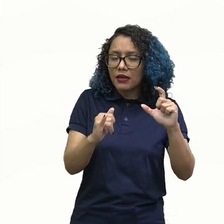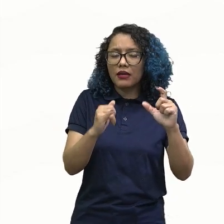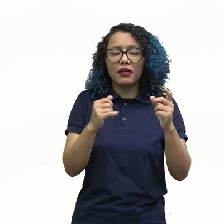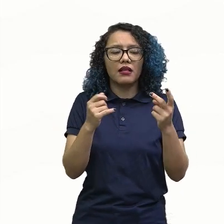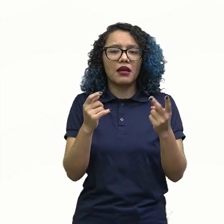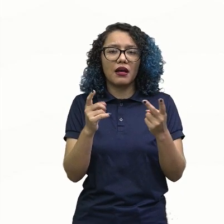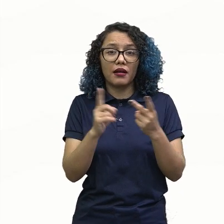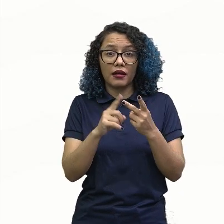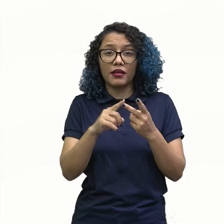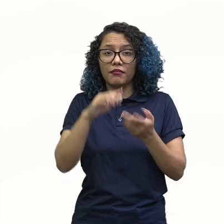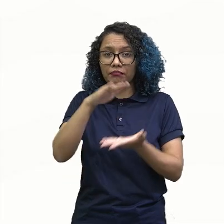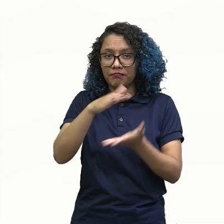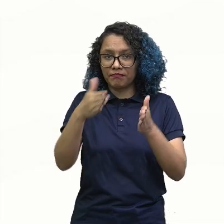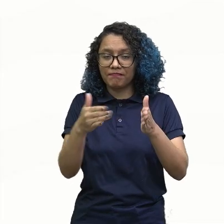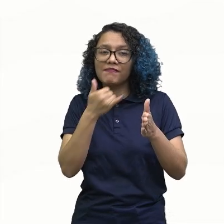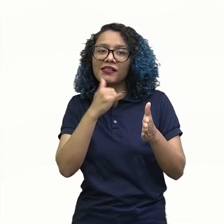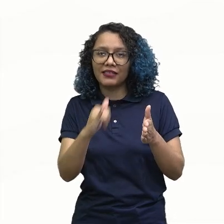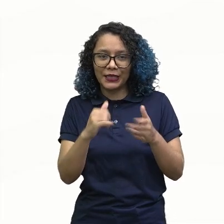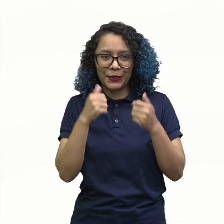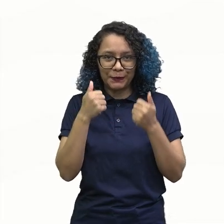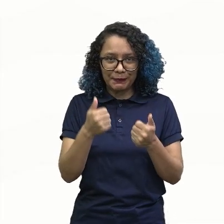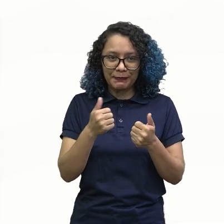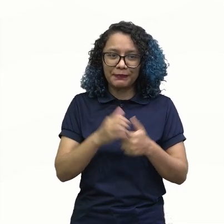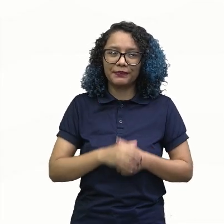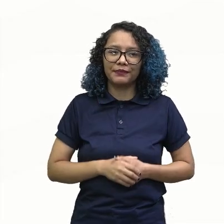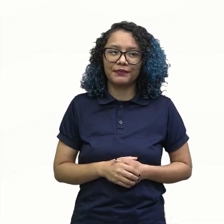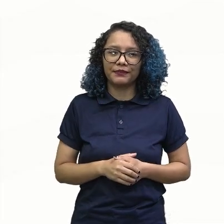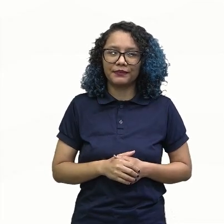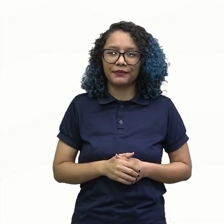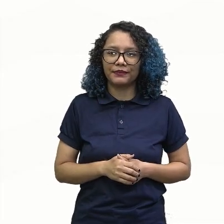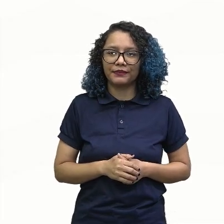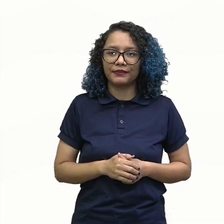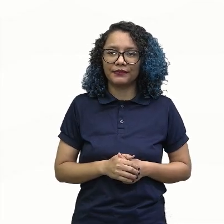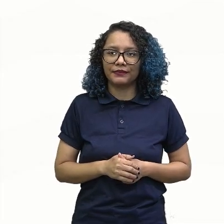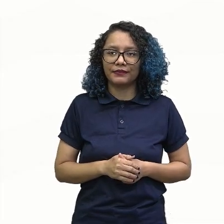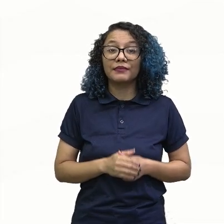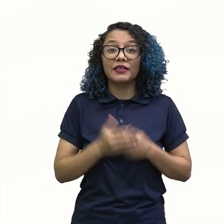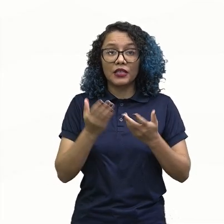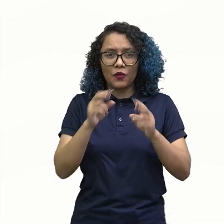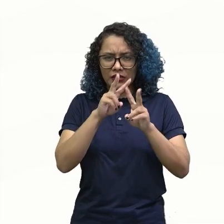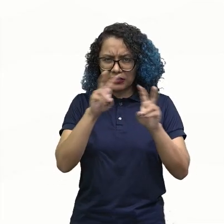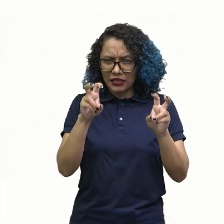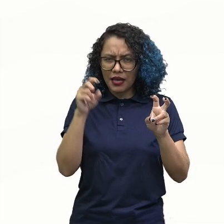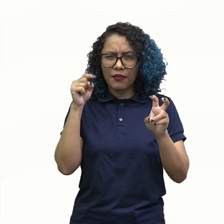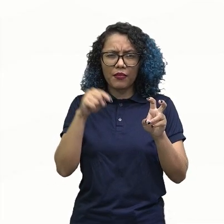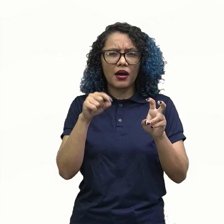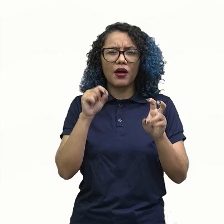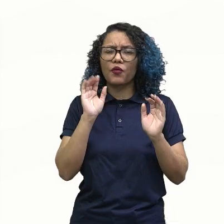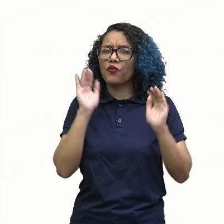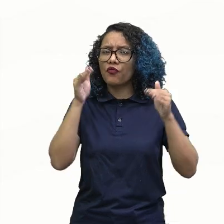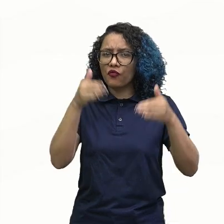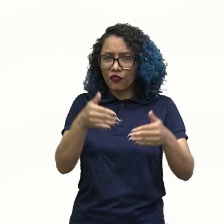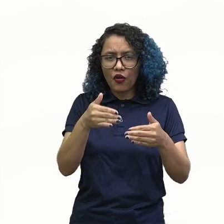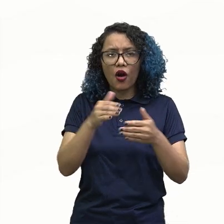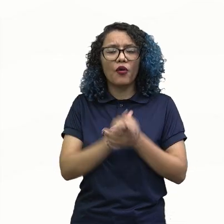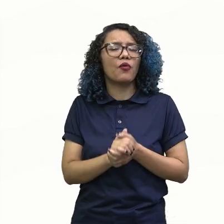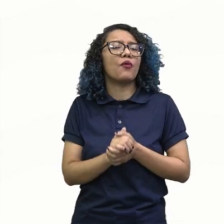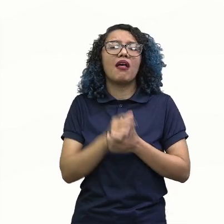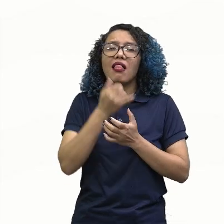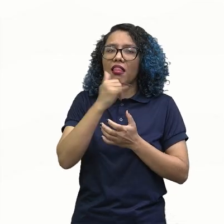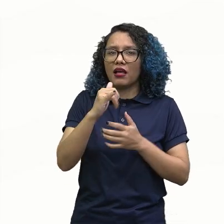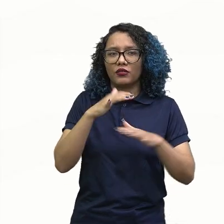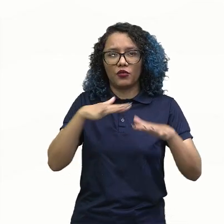e baterias. Vejam que esse assunto envolvia aí a